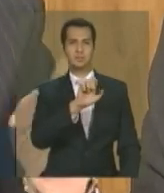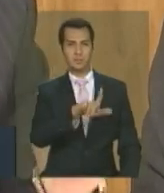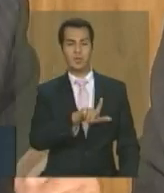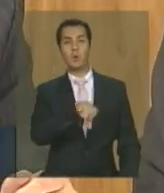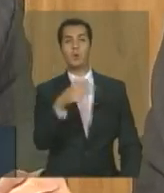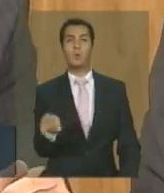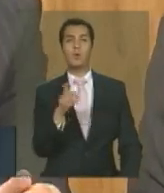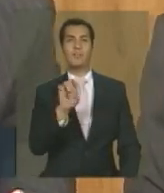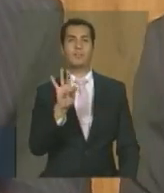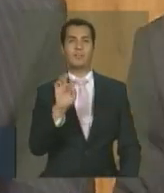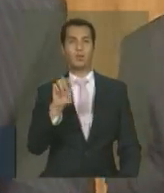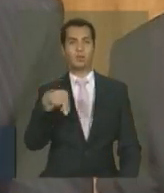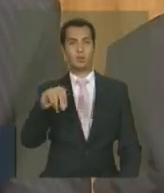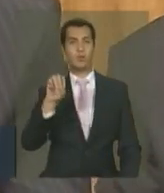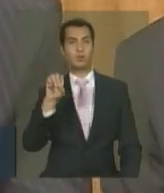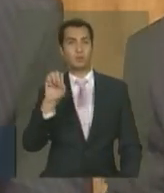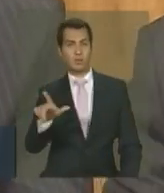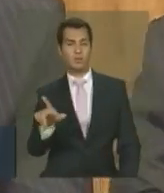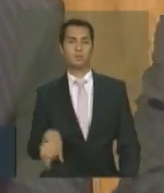etanol,